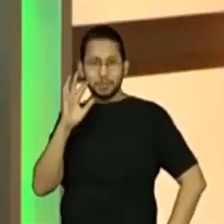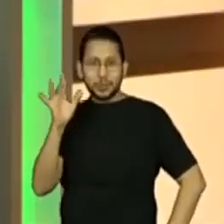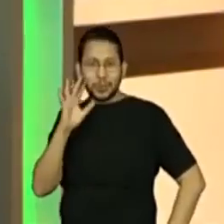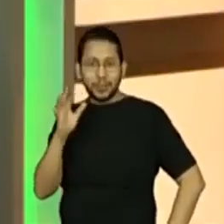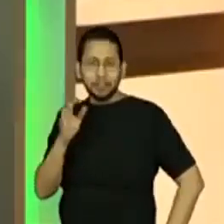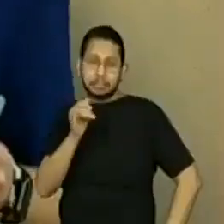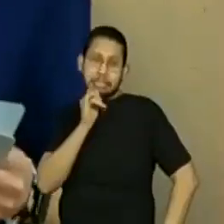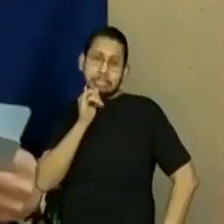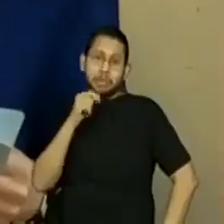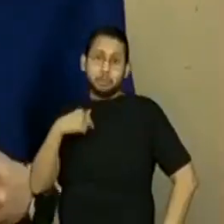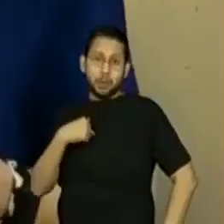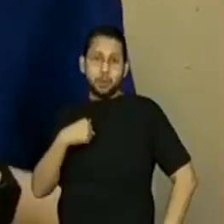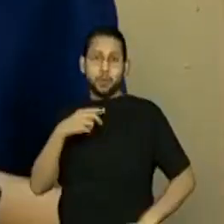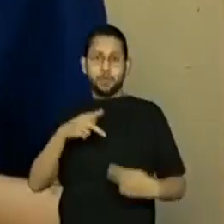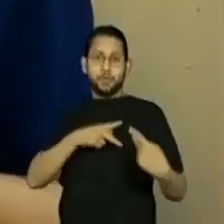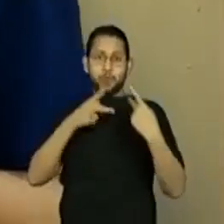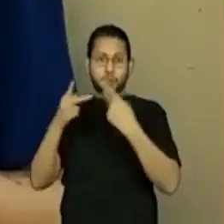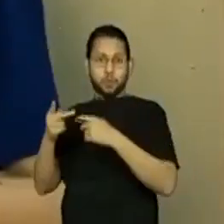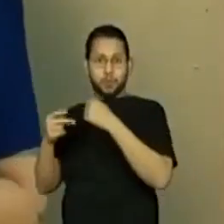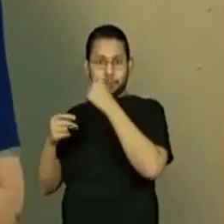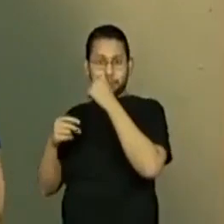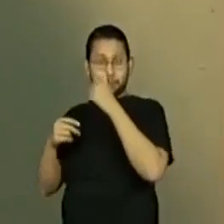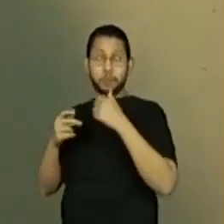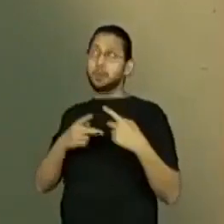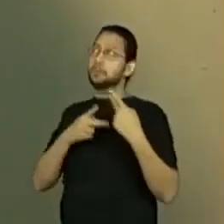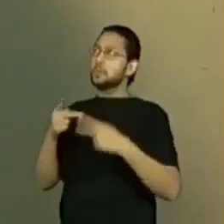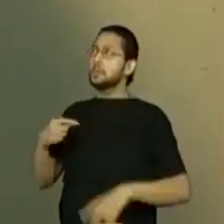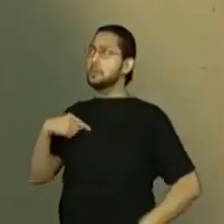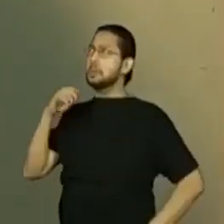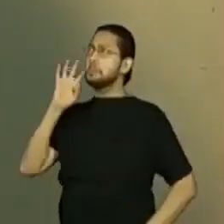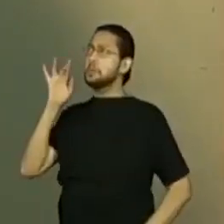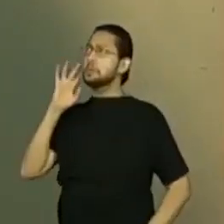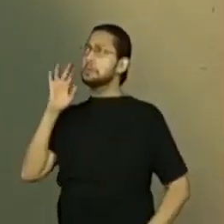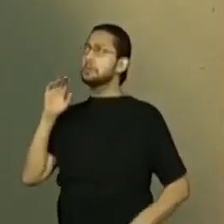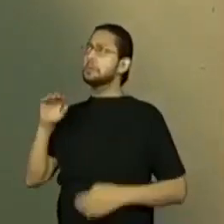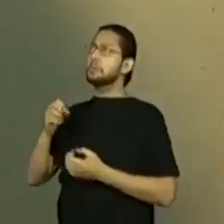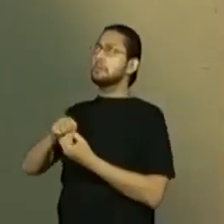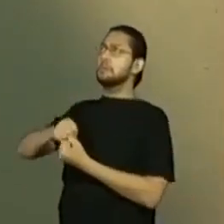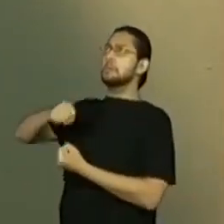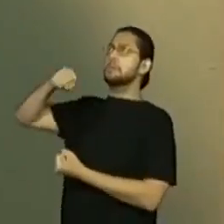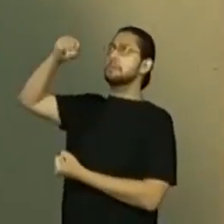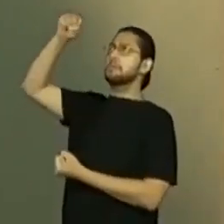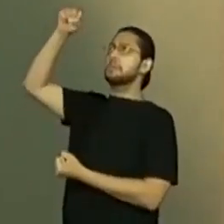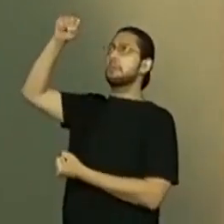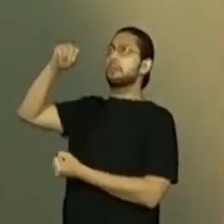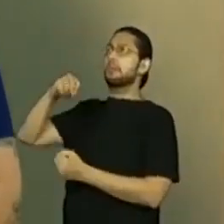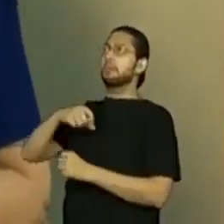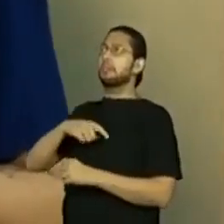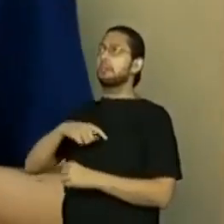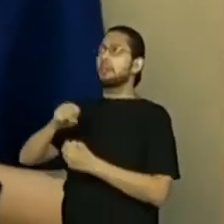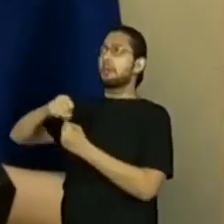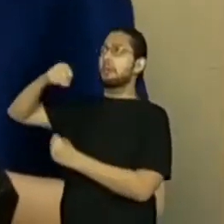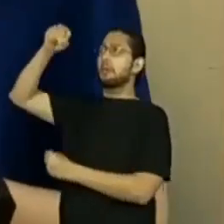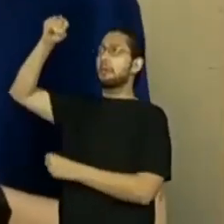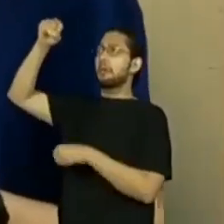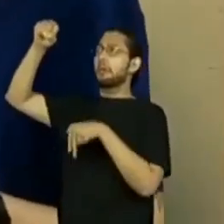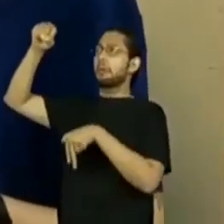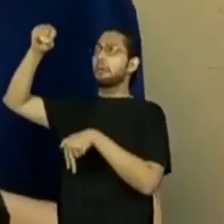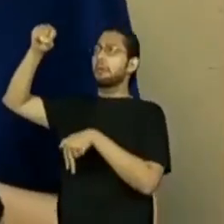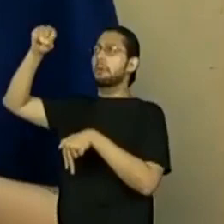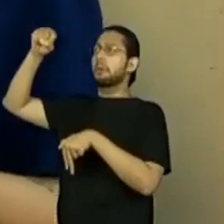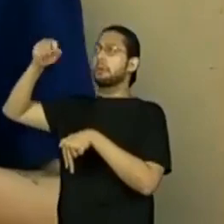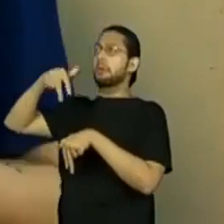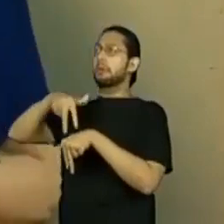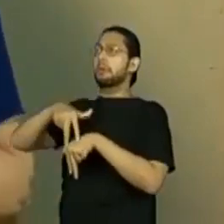quando eu visitei o Cristo, eu imaginei quantas caróis iam precisar para chegar ali